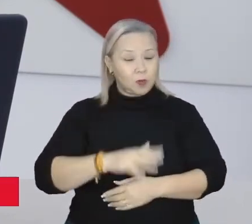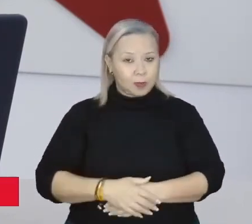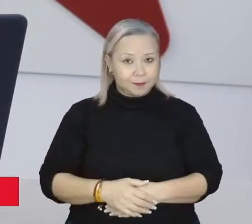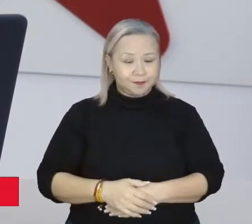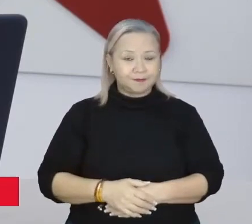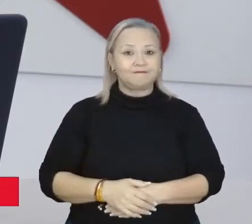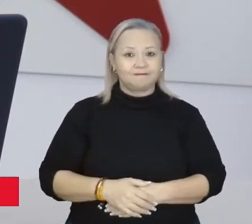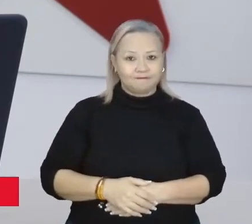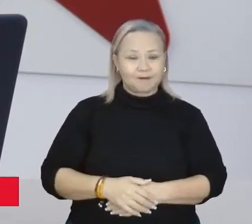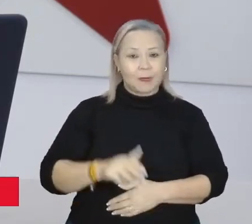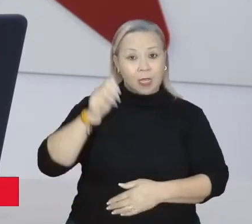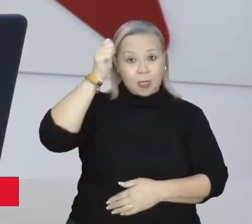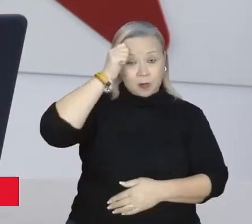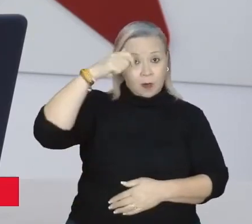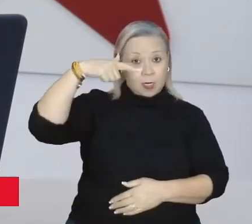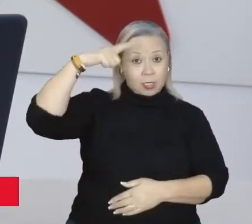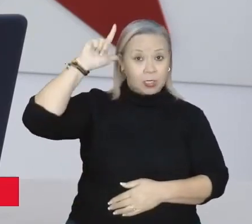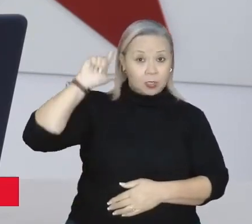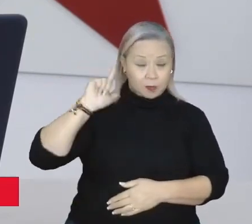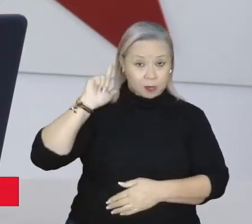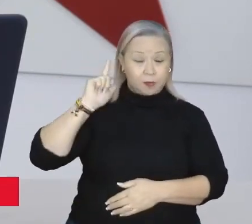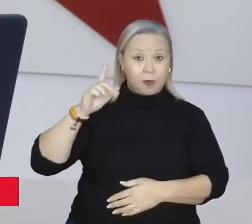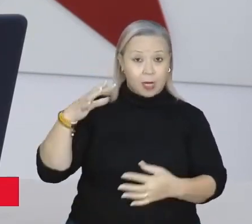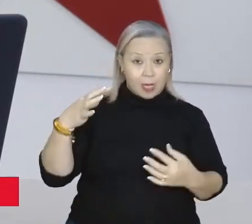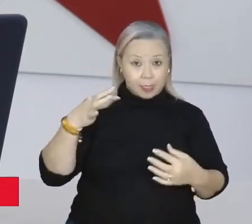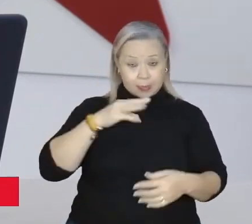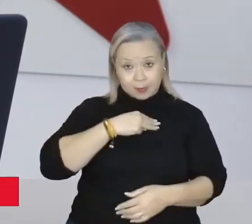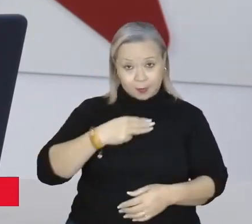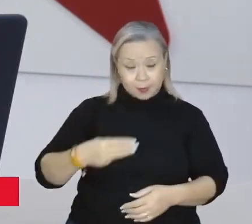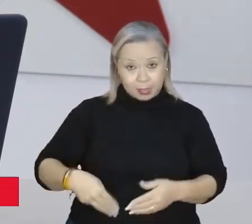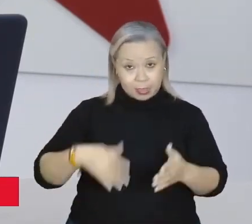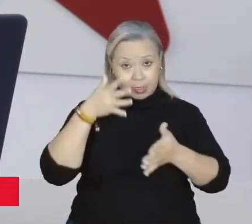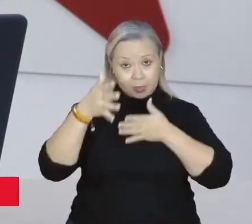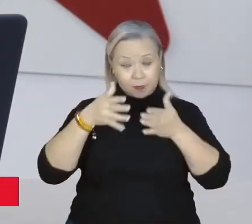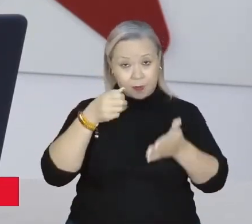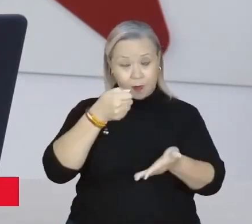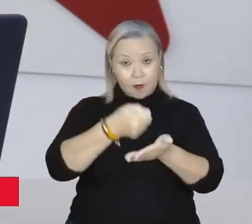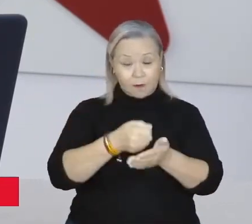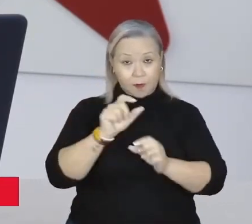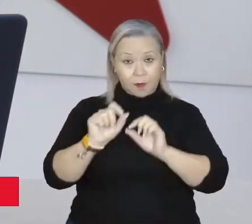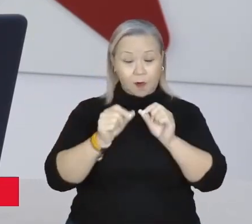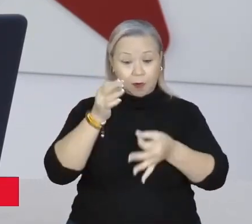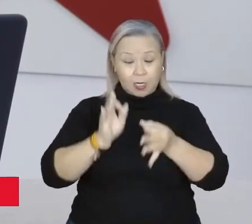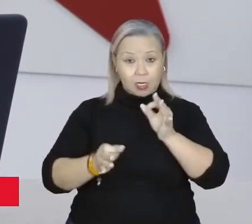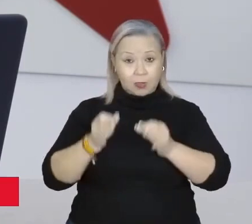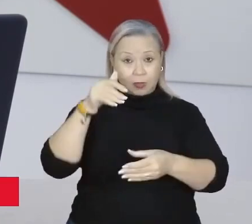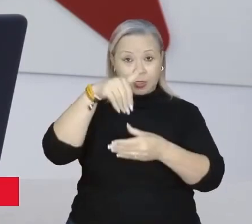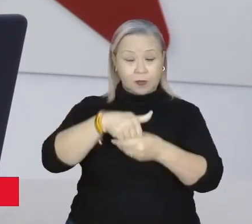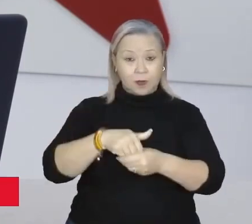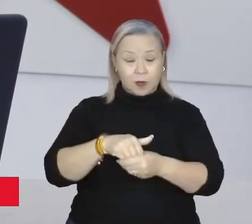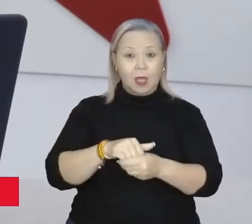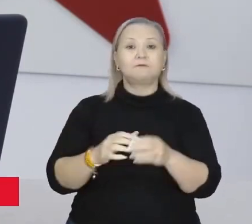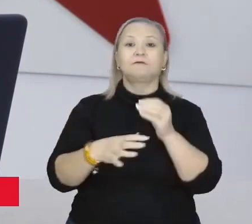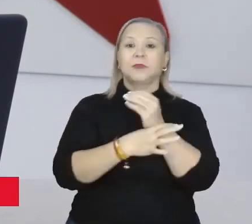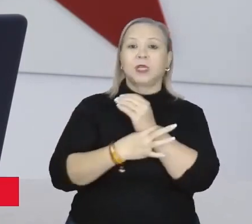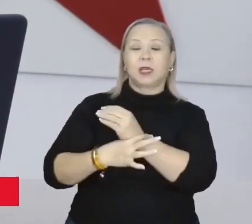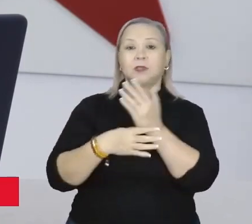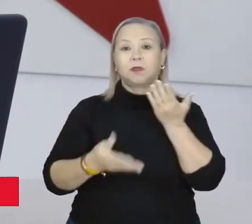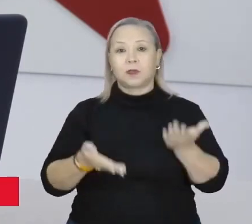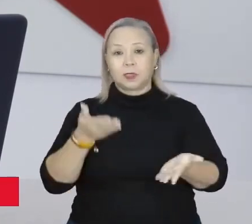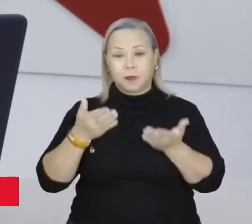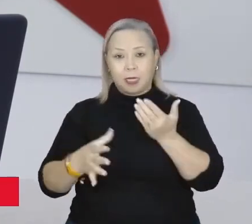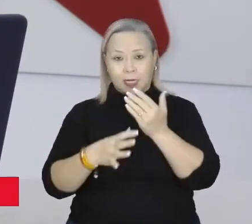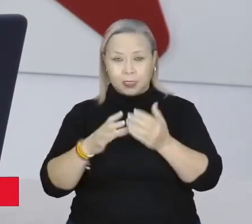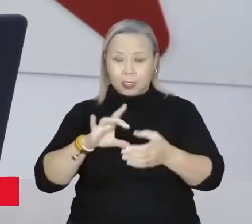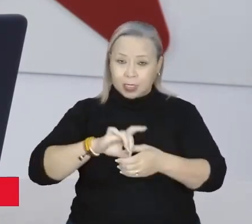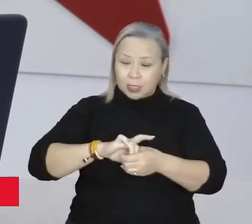Tribunal Superior Eleitoral, o ministro Alexandre de Moraes, afirmou que a justiça eleitoral garantiu estabilidade democrática